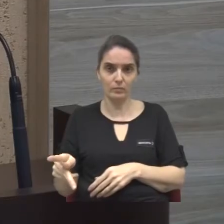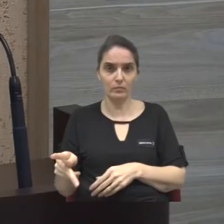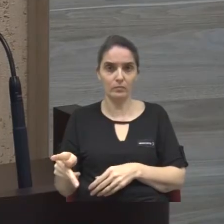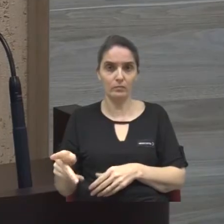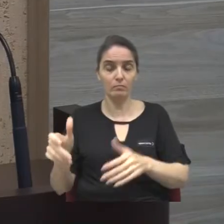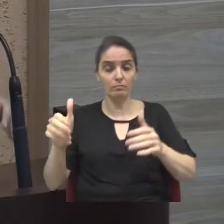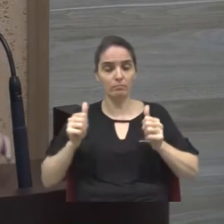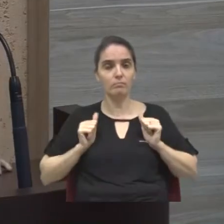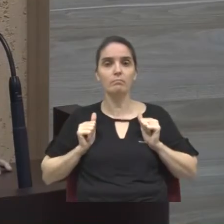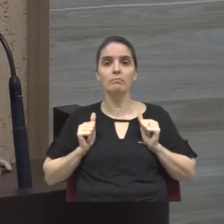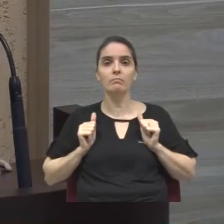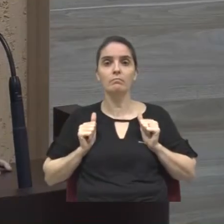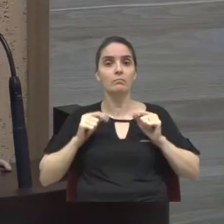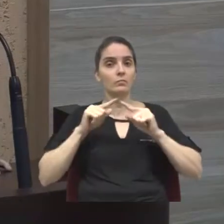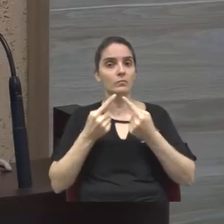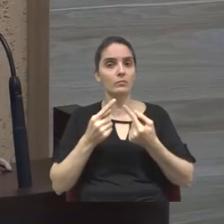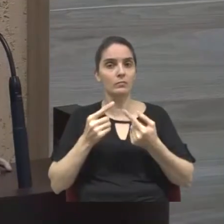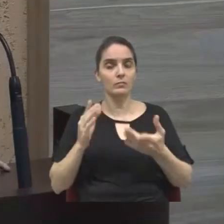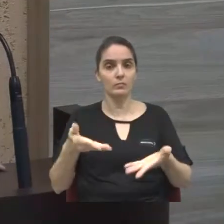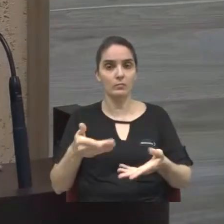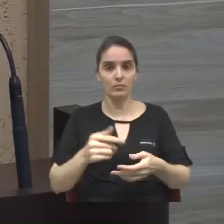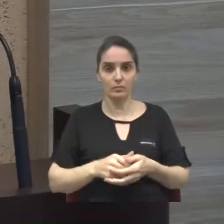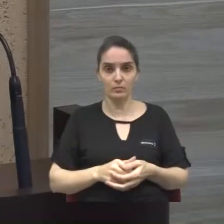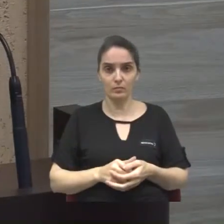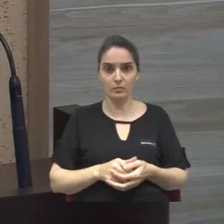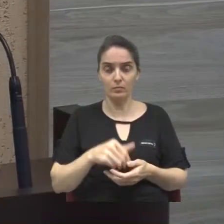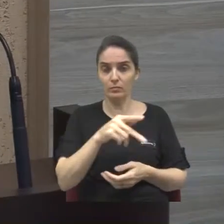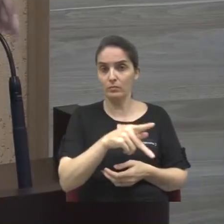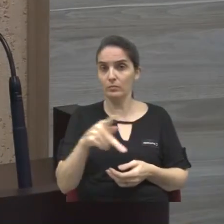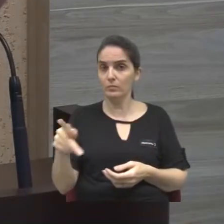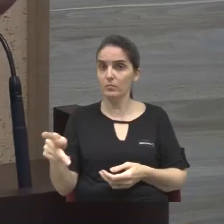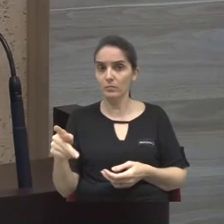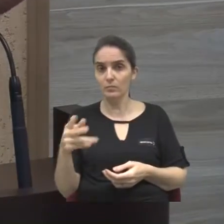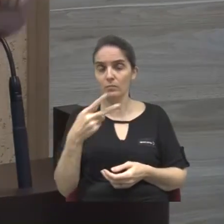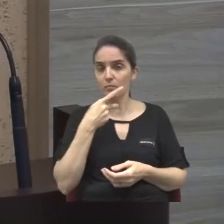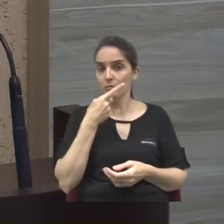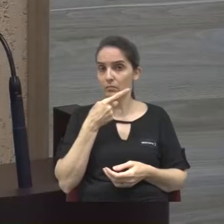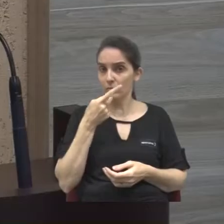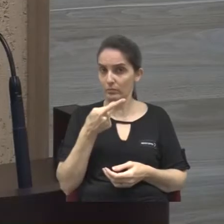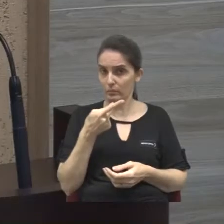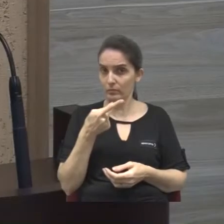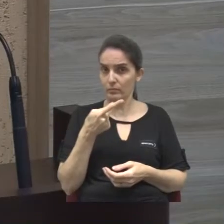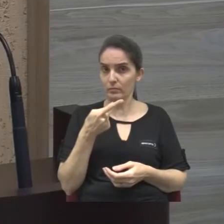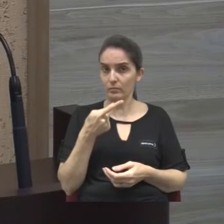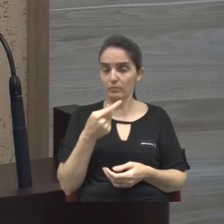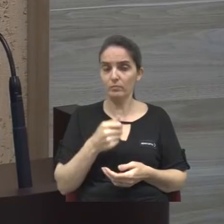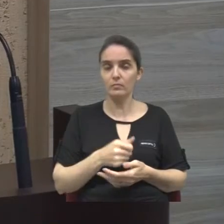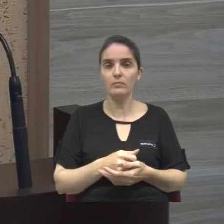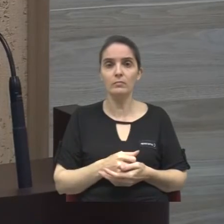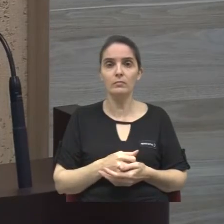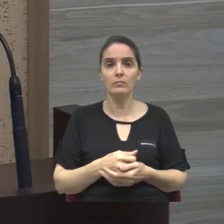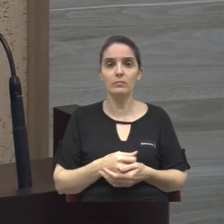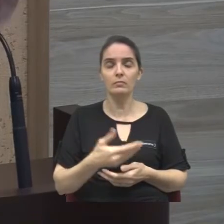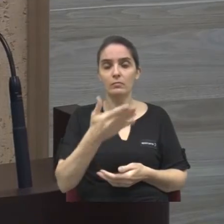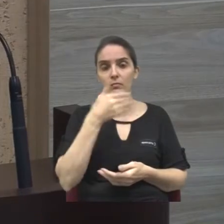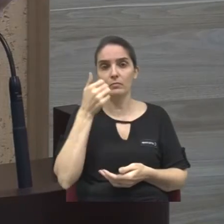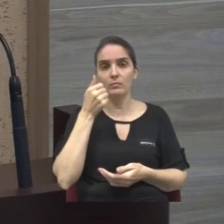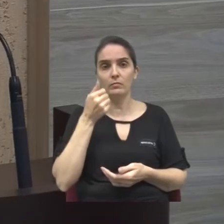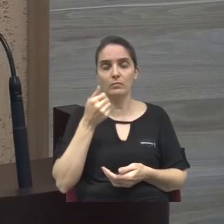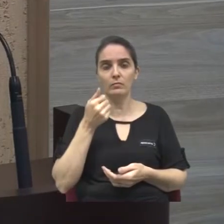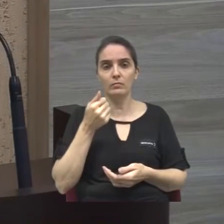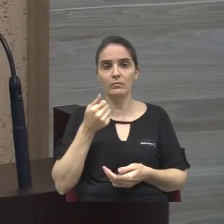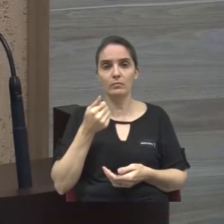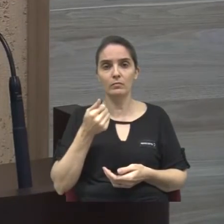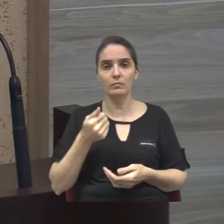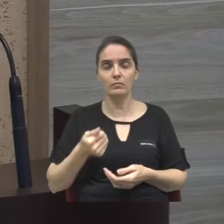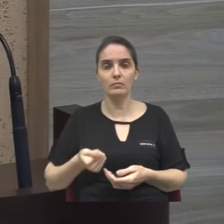E o senhor hoje falou para os meus colegas que é muito fácil jogar para a torcida. E que o senhor, antes